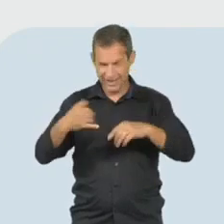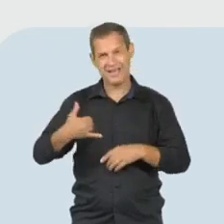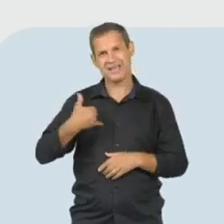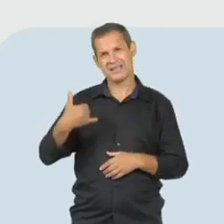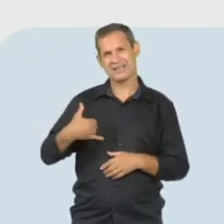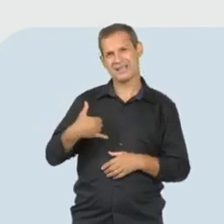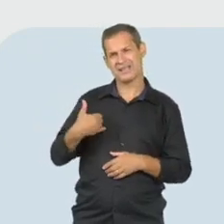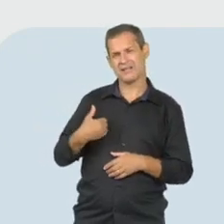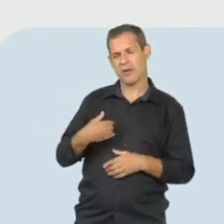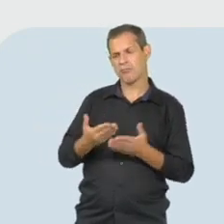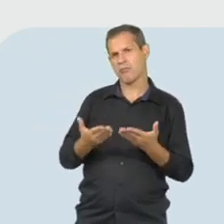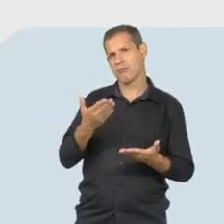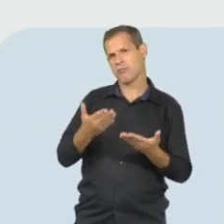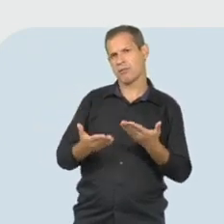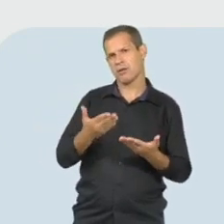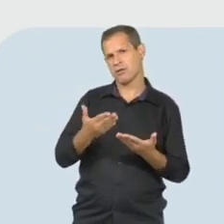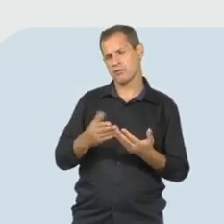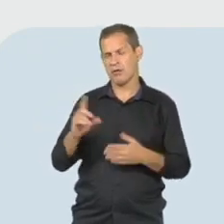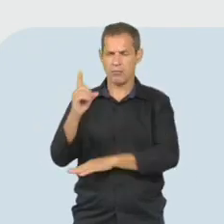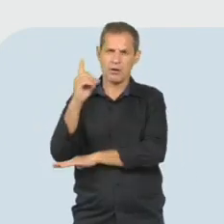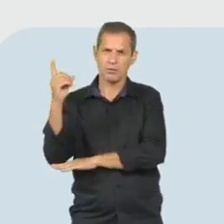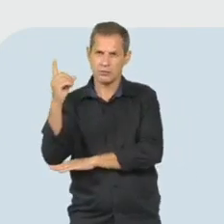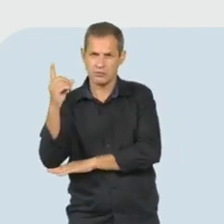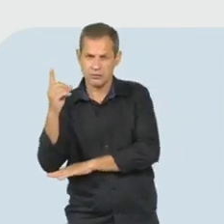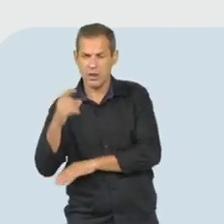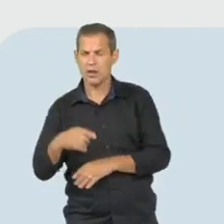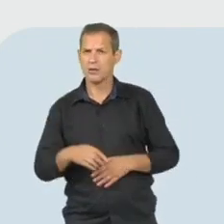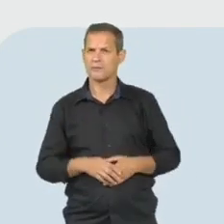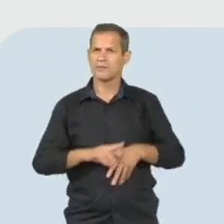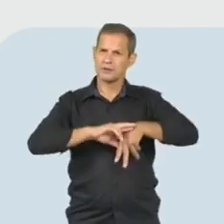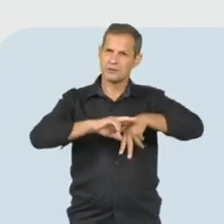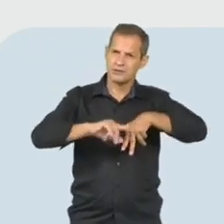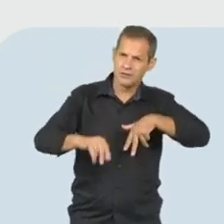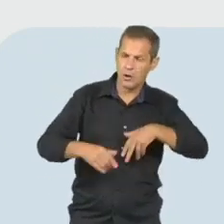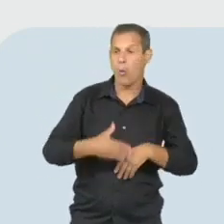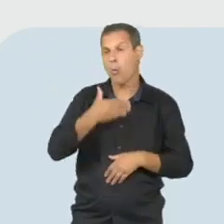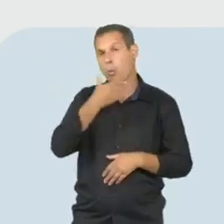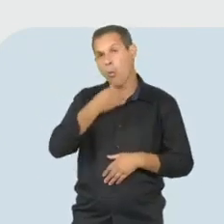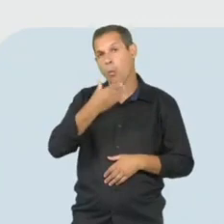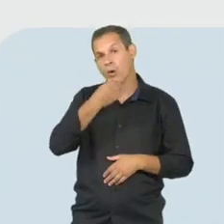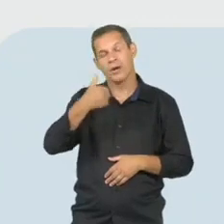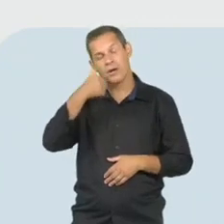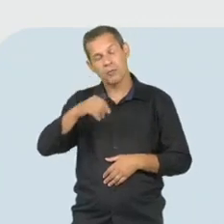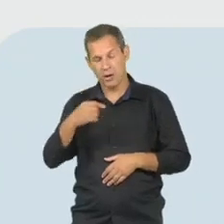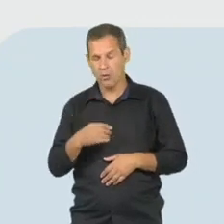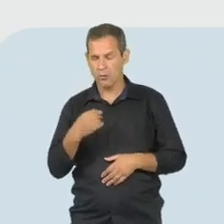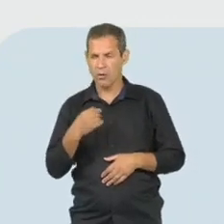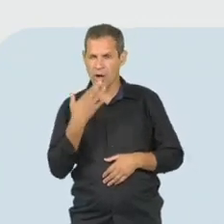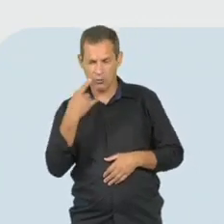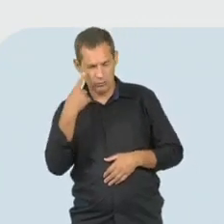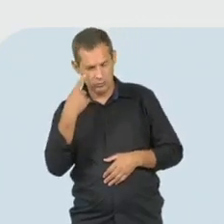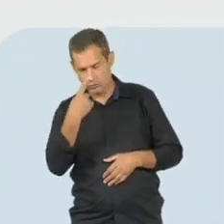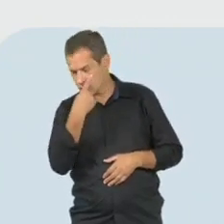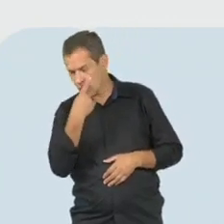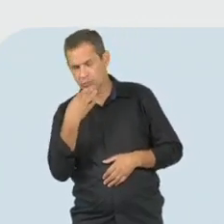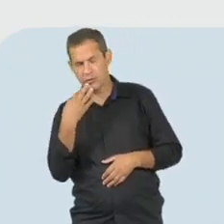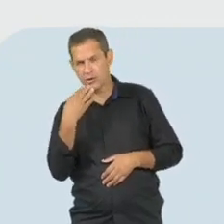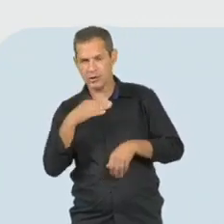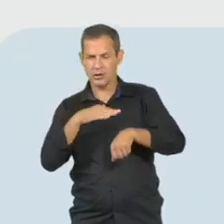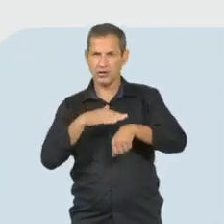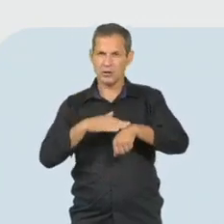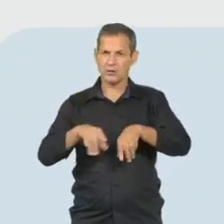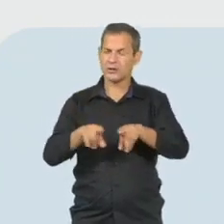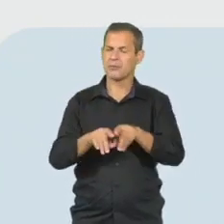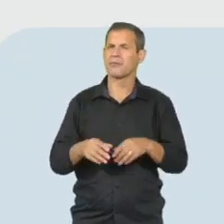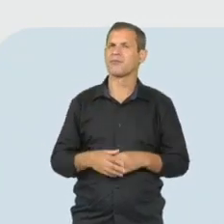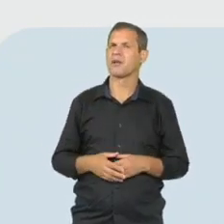Idade, peso, altura, sexo, cor dos olhos, cor da pele, satisfação aqui com relação